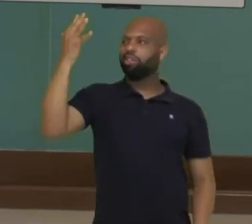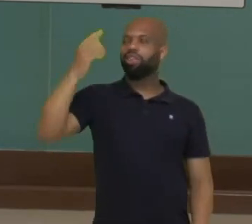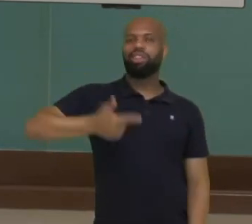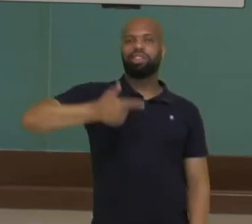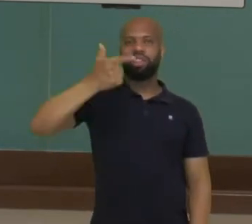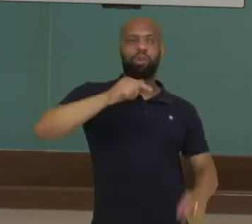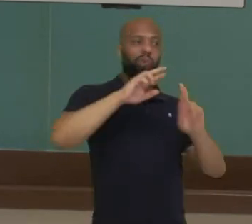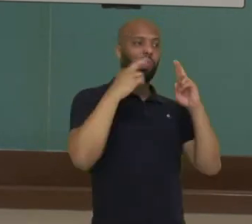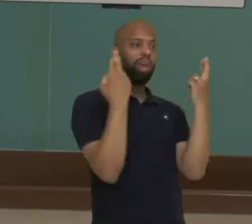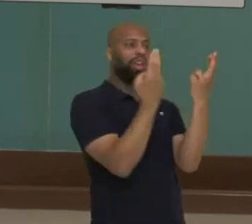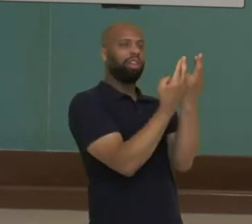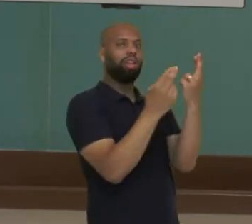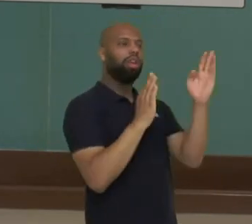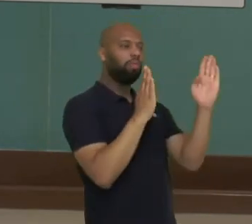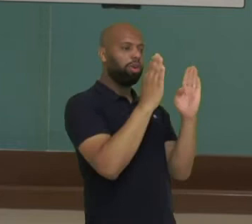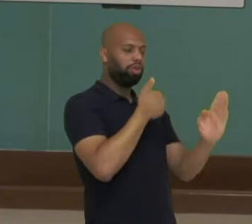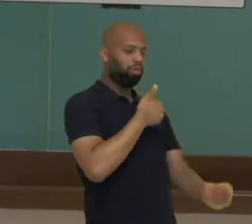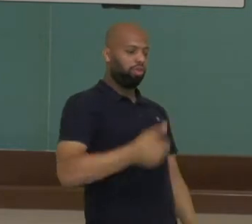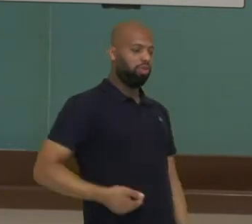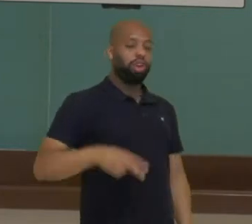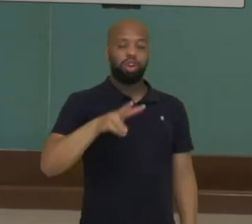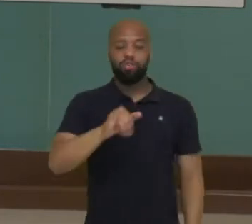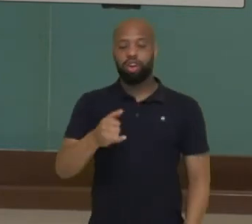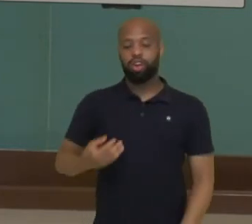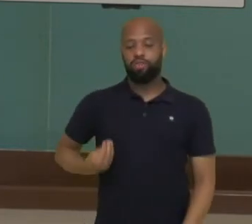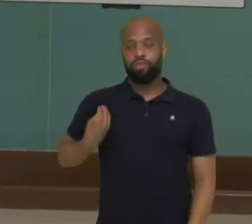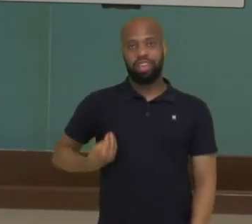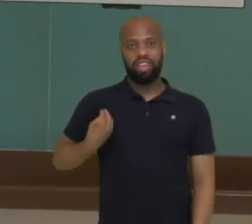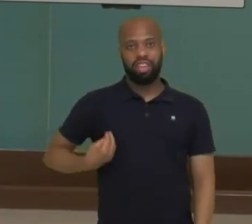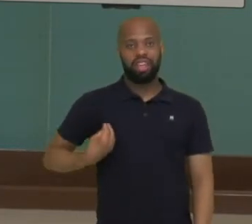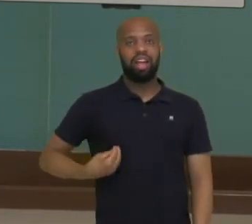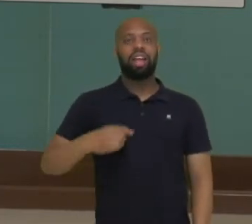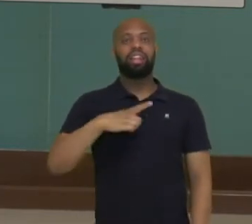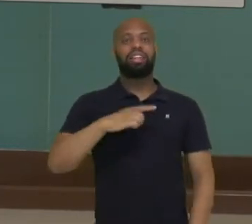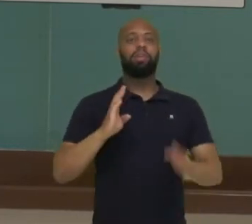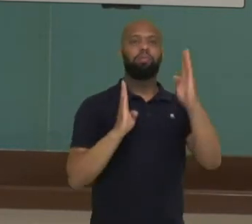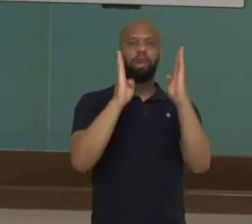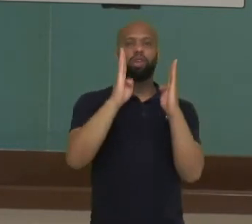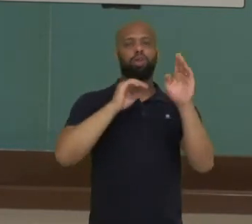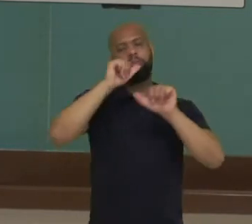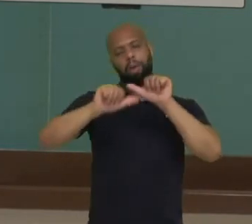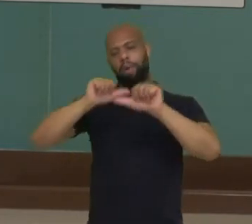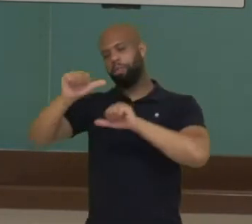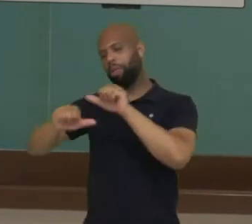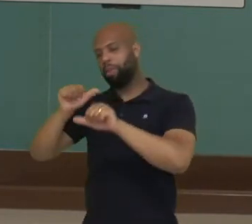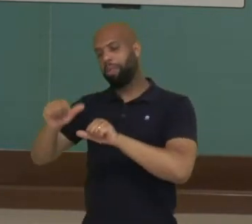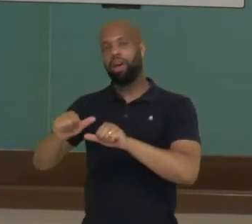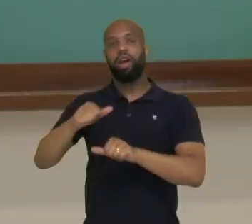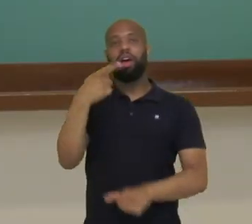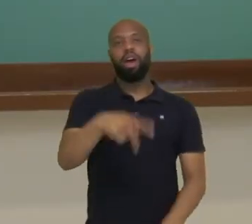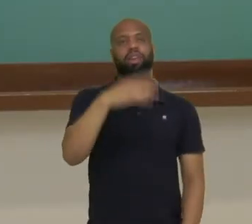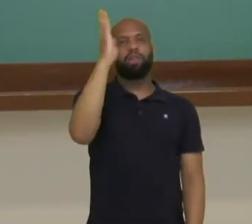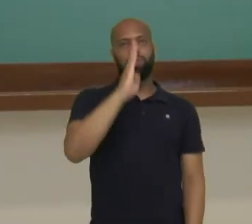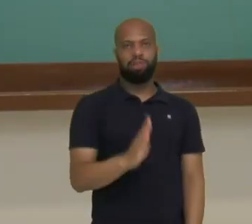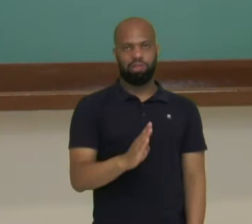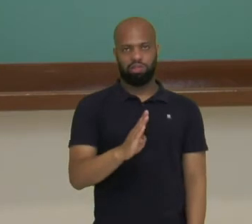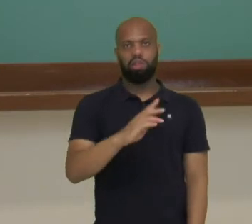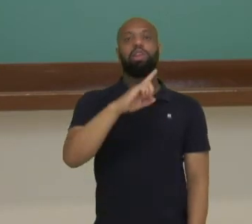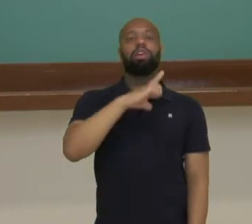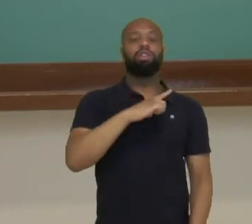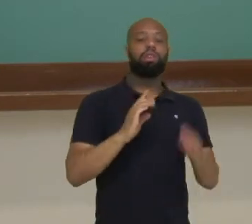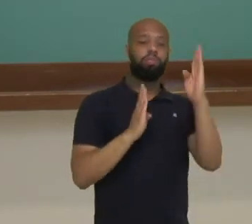segundo reinado, a gente começa a viver um período de grandes transformações no Brasil. A gente vai ver um grande período